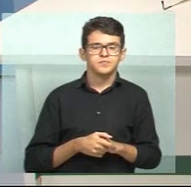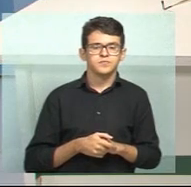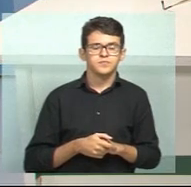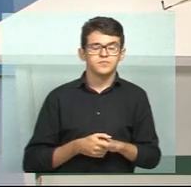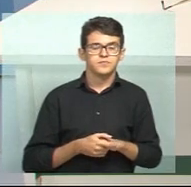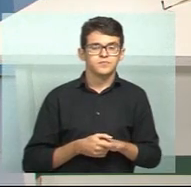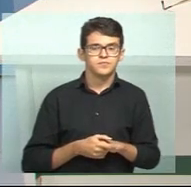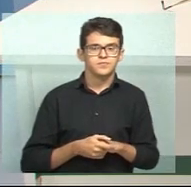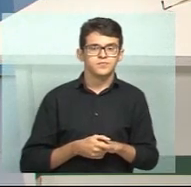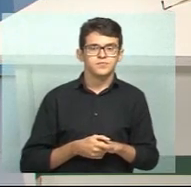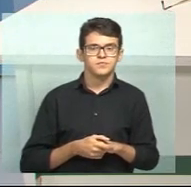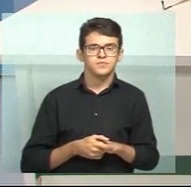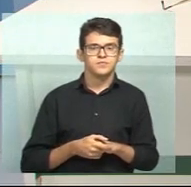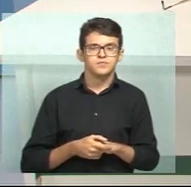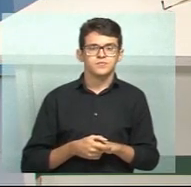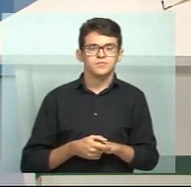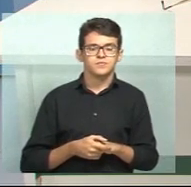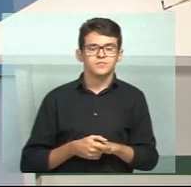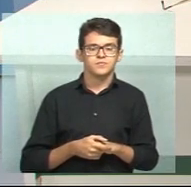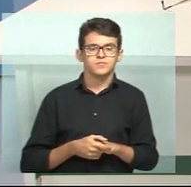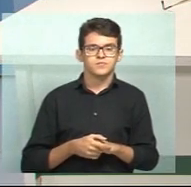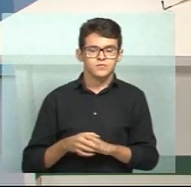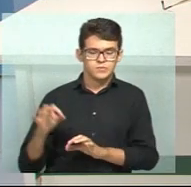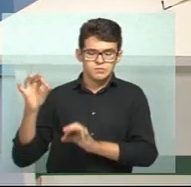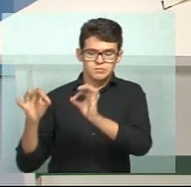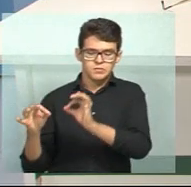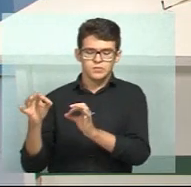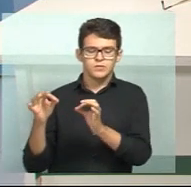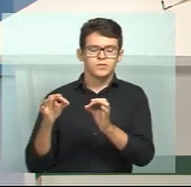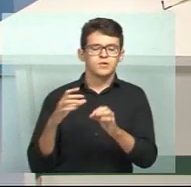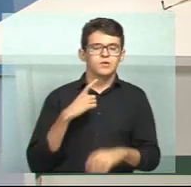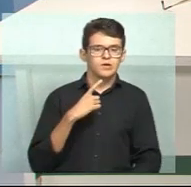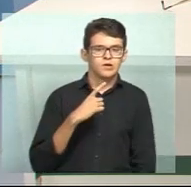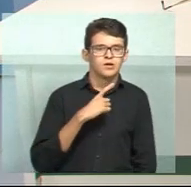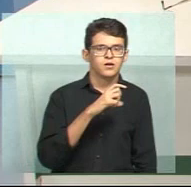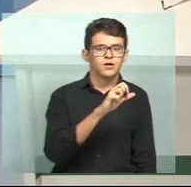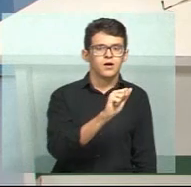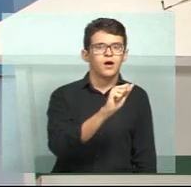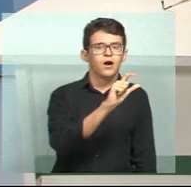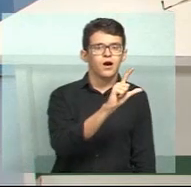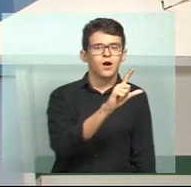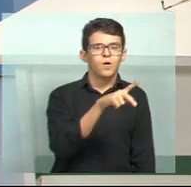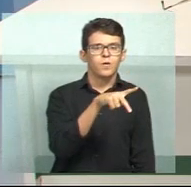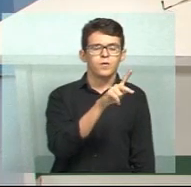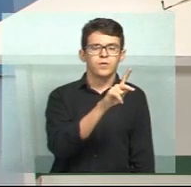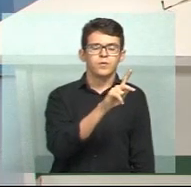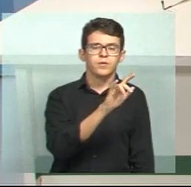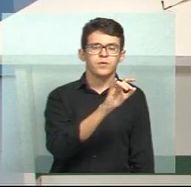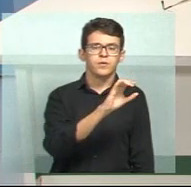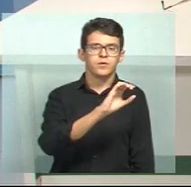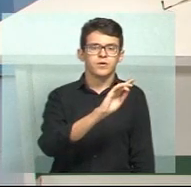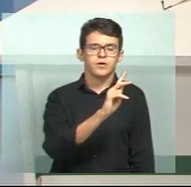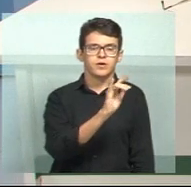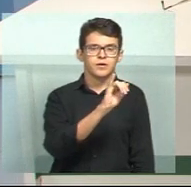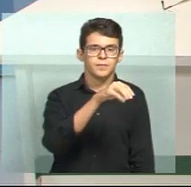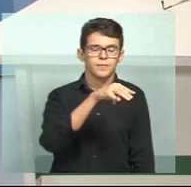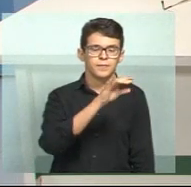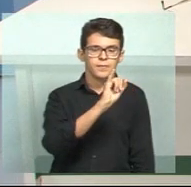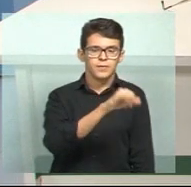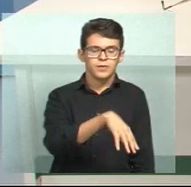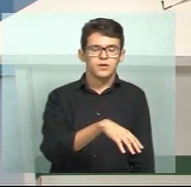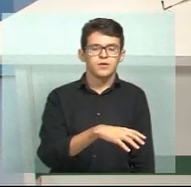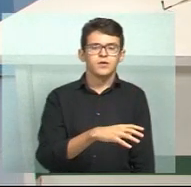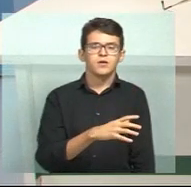Esse julgamento estava sendo esperado pelo Alckmin, está sendo esperado por um pré-candidato que está escondido pela Globo, está